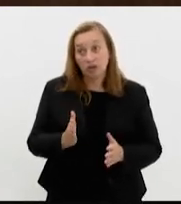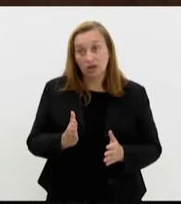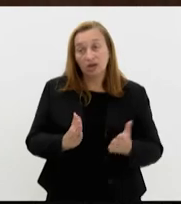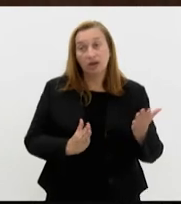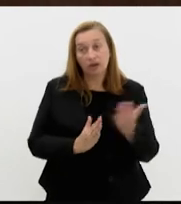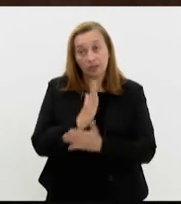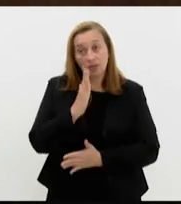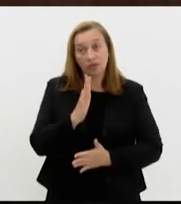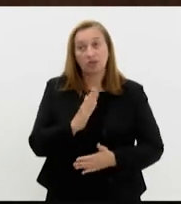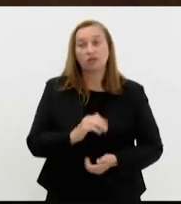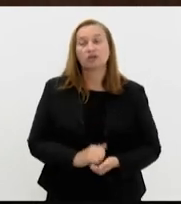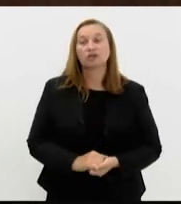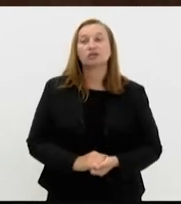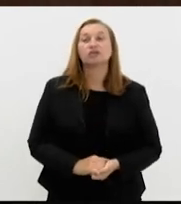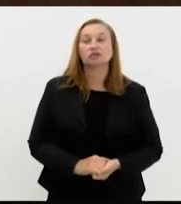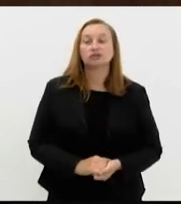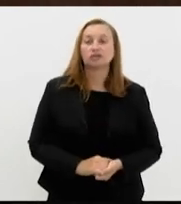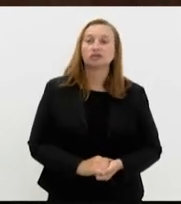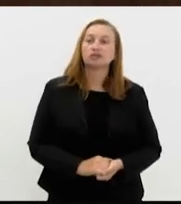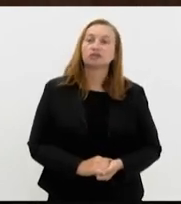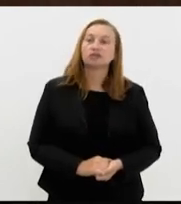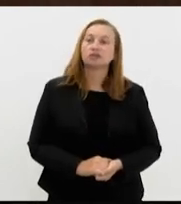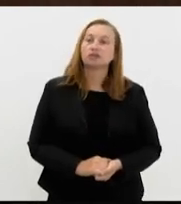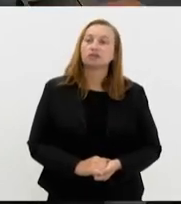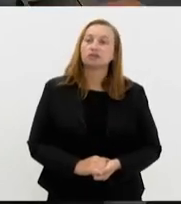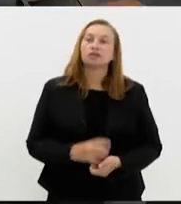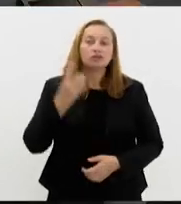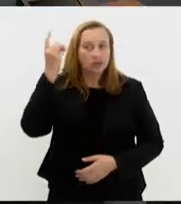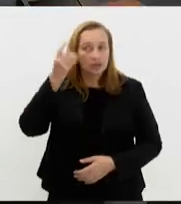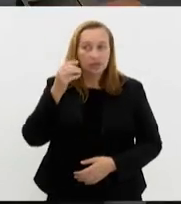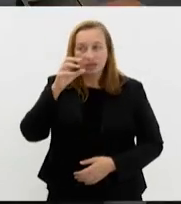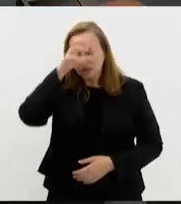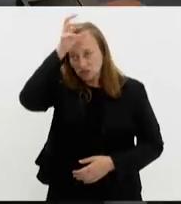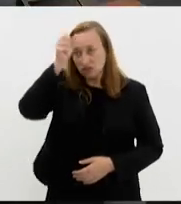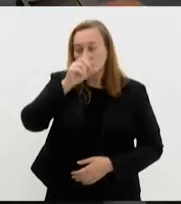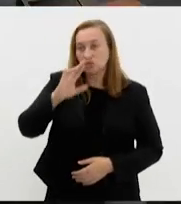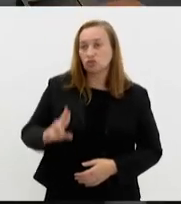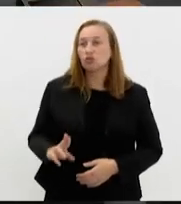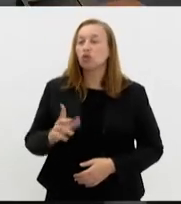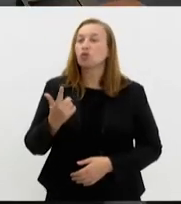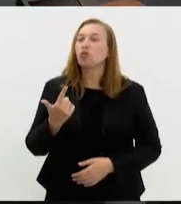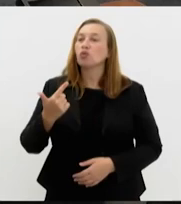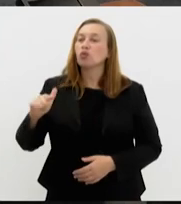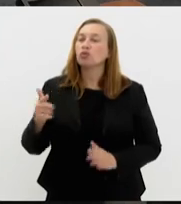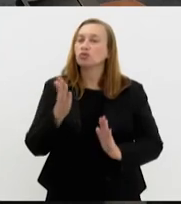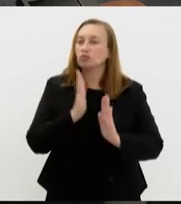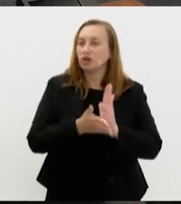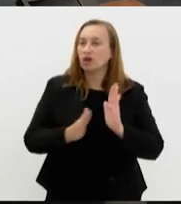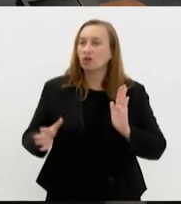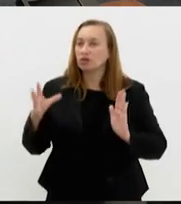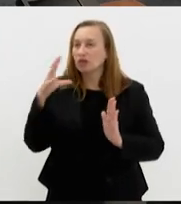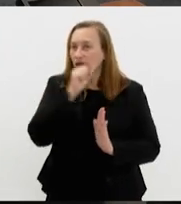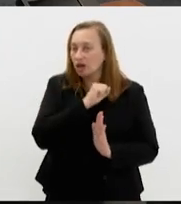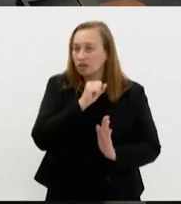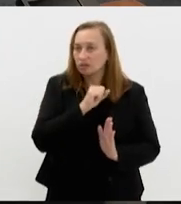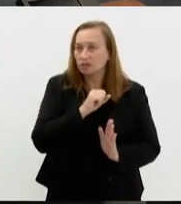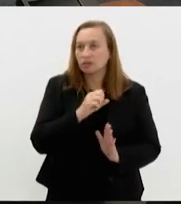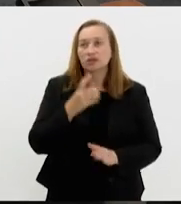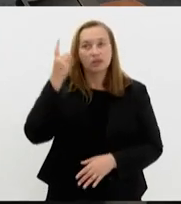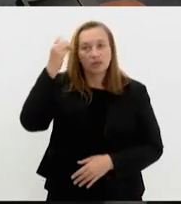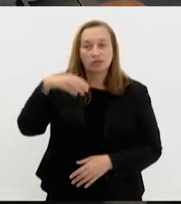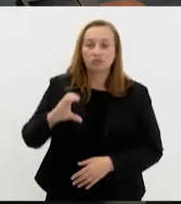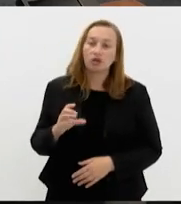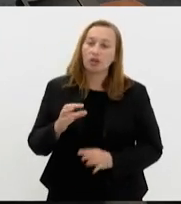sai isso bem feito. Deputada Tia Obrigado. Ju, um outro pela ordem, bem rapidinho, para abusar. Deputado eu não Carlos, vou abusar. Estou com a